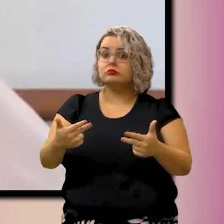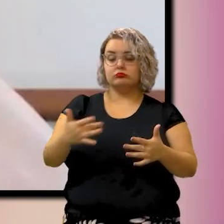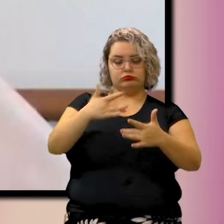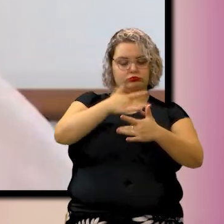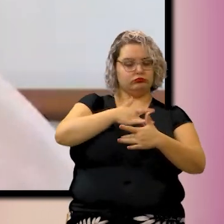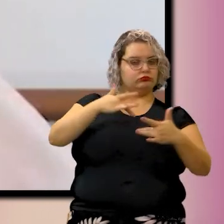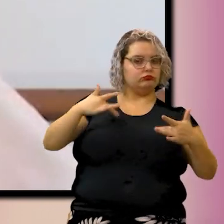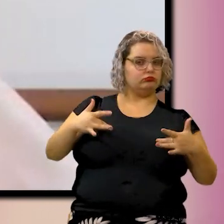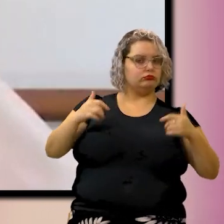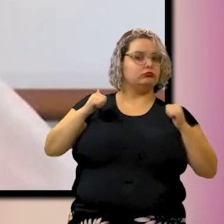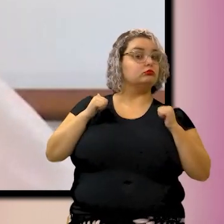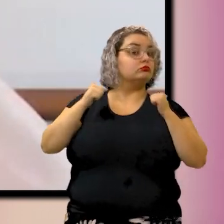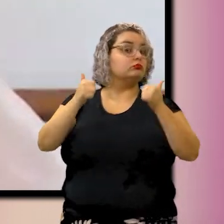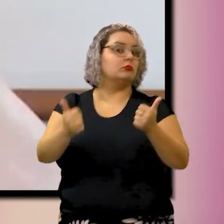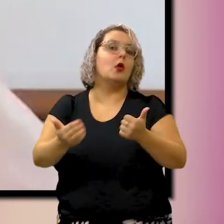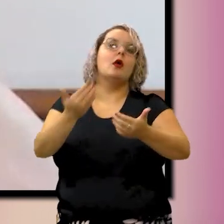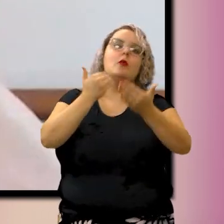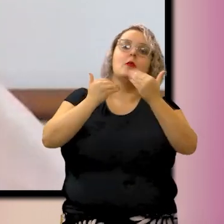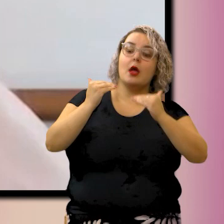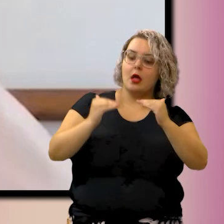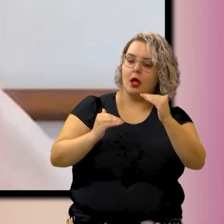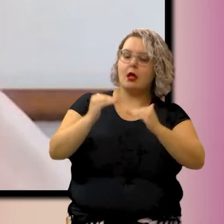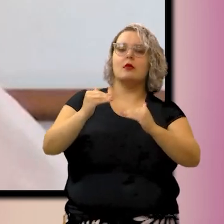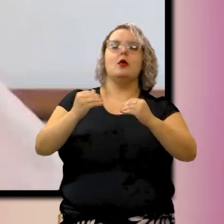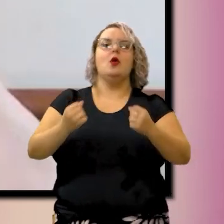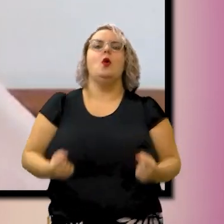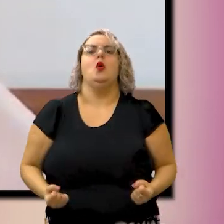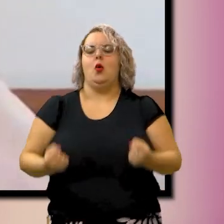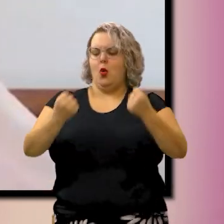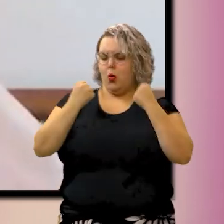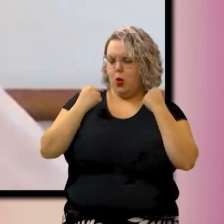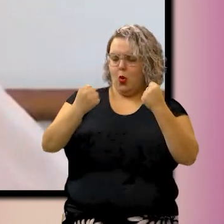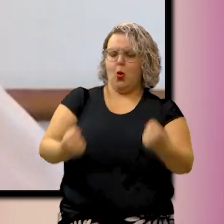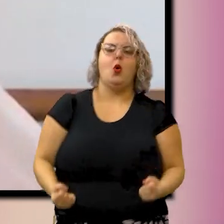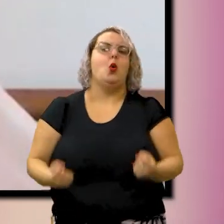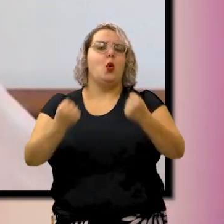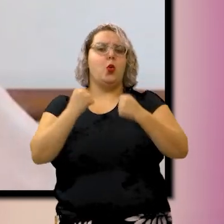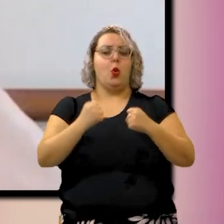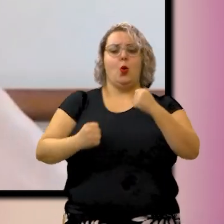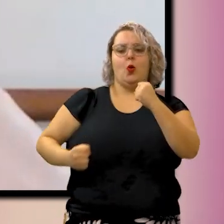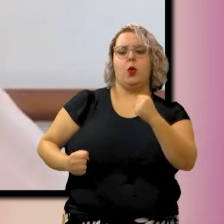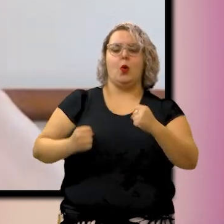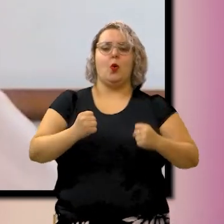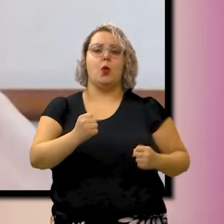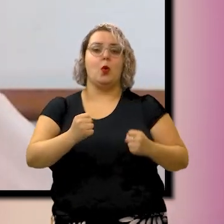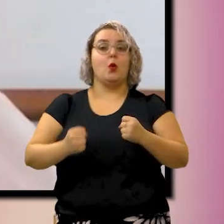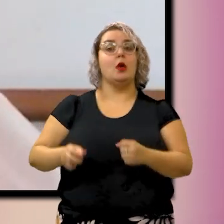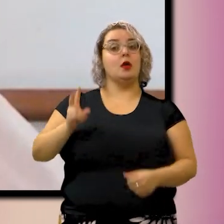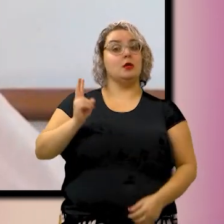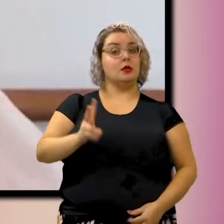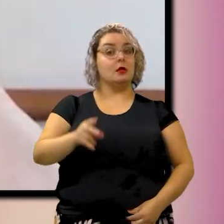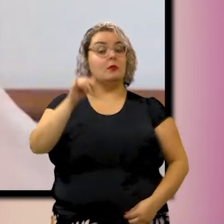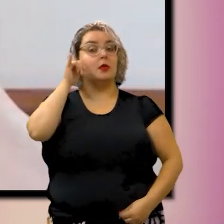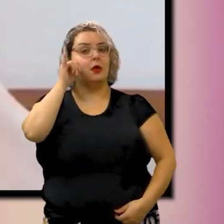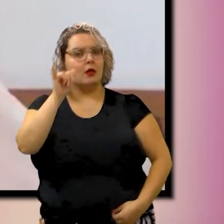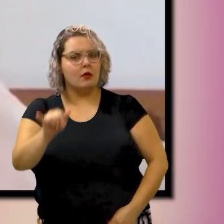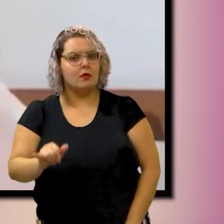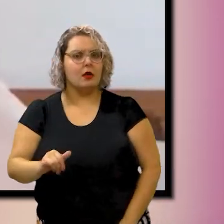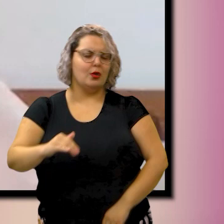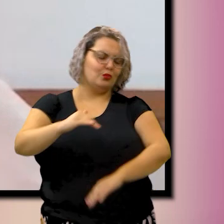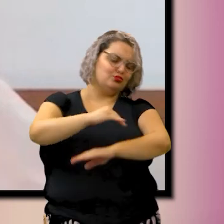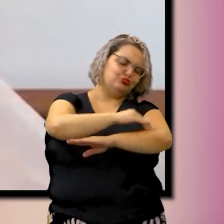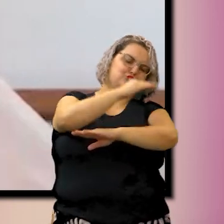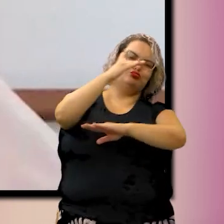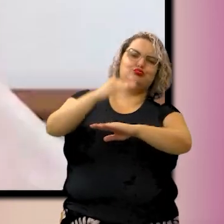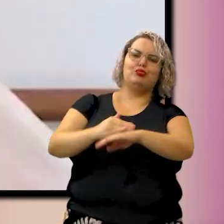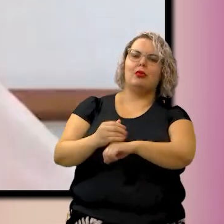ter hábitos saudáveis de vida. Então, uma alimentação balanceada, fazer atividade física regularmente, isso é muito importante. Evitar esses